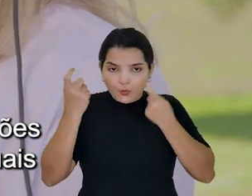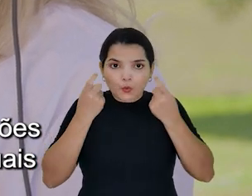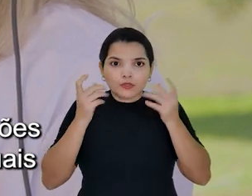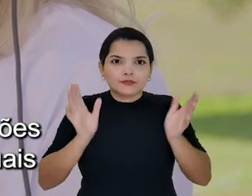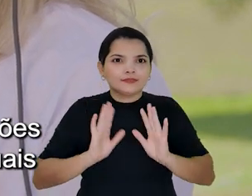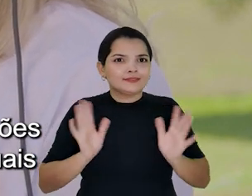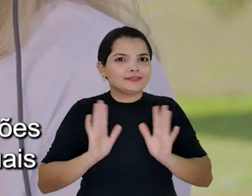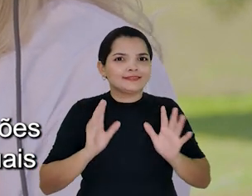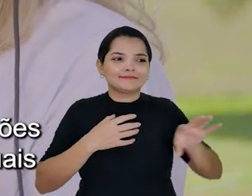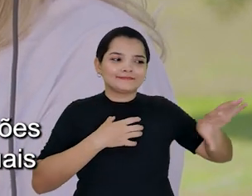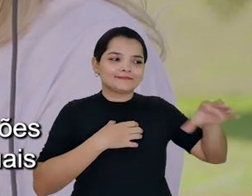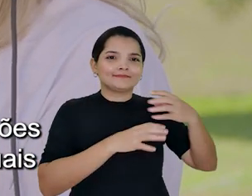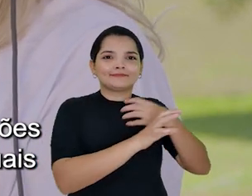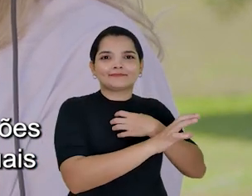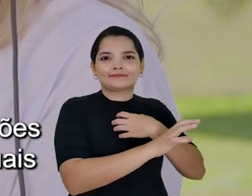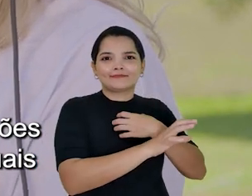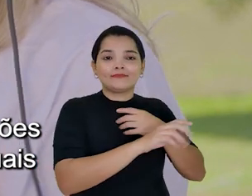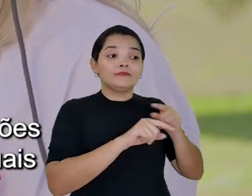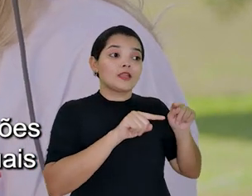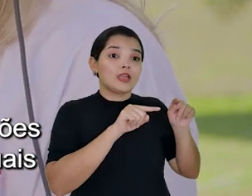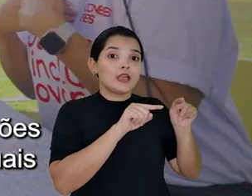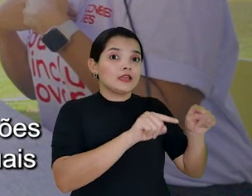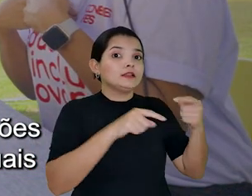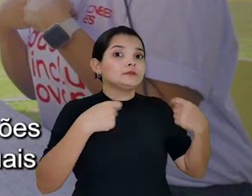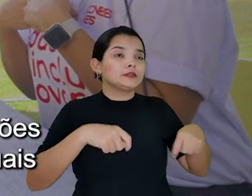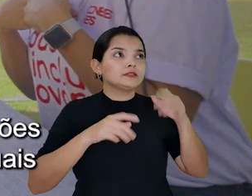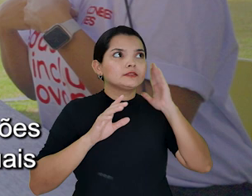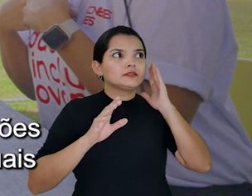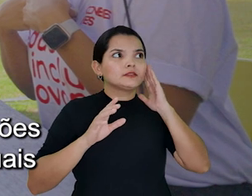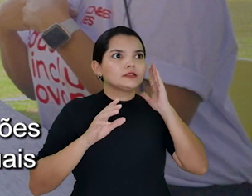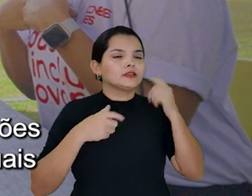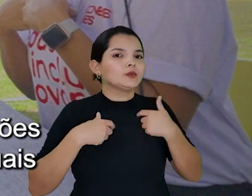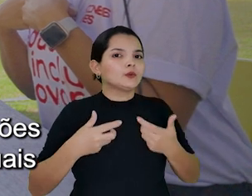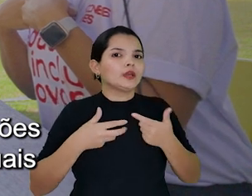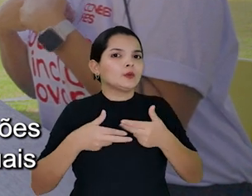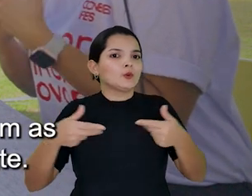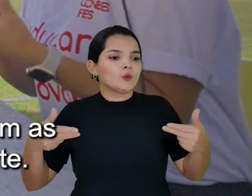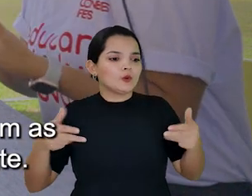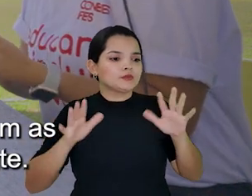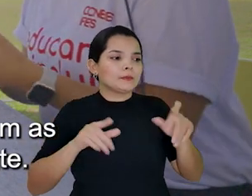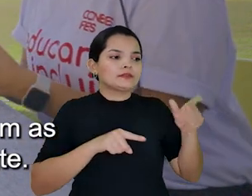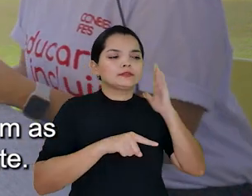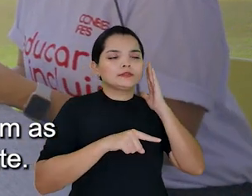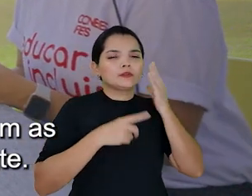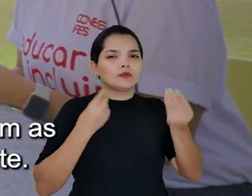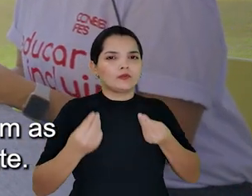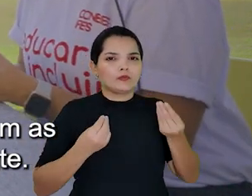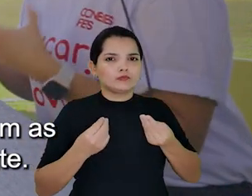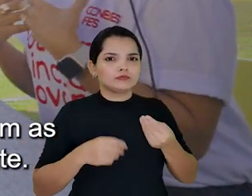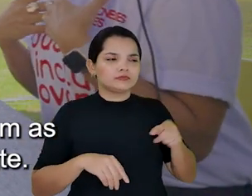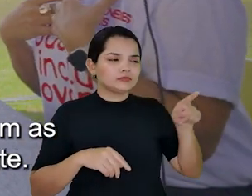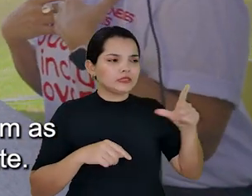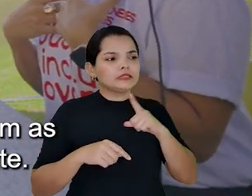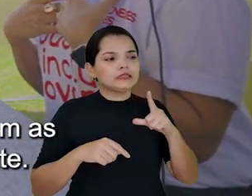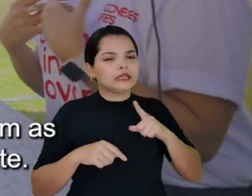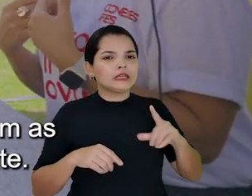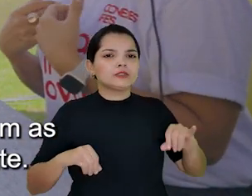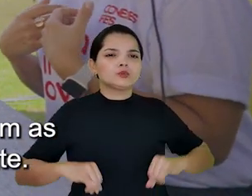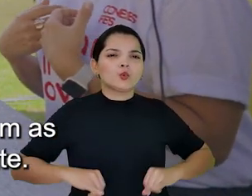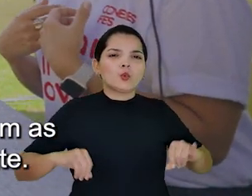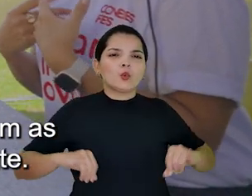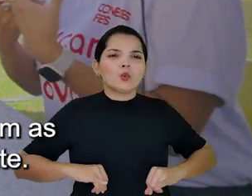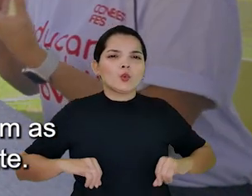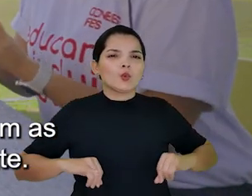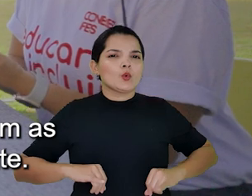outro quais informações precisa para entender o que eu quero quais são as dores dele se eu conectar a